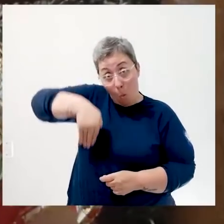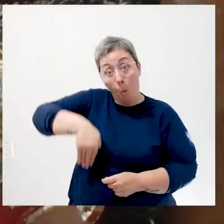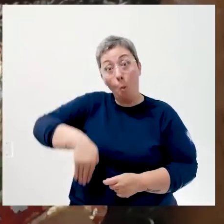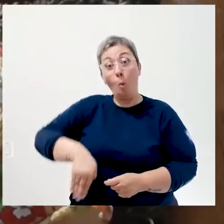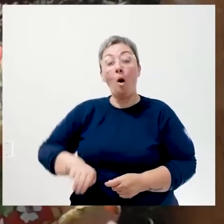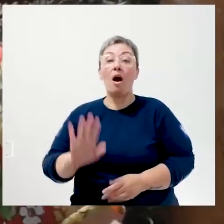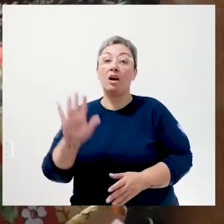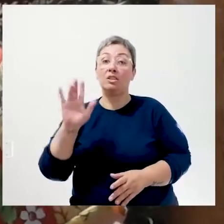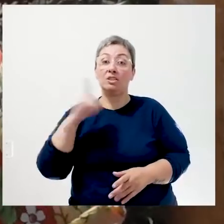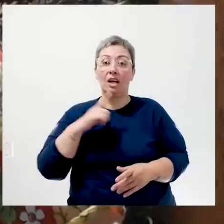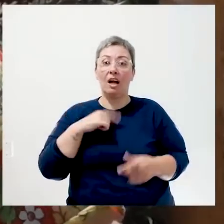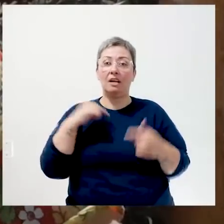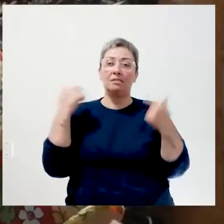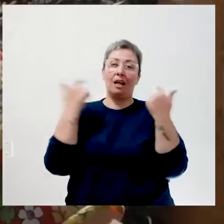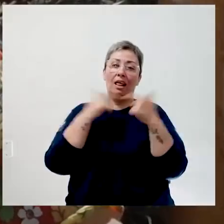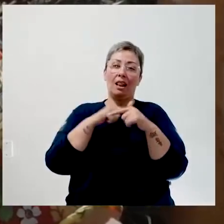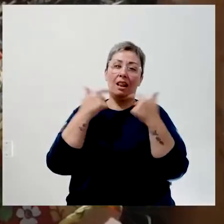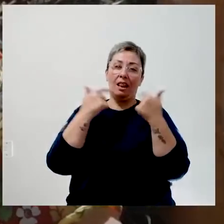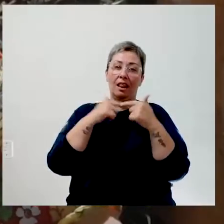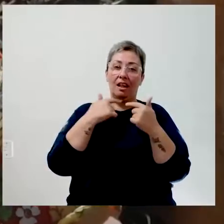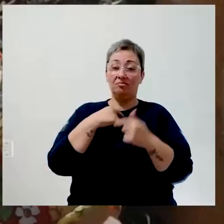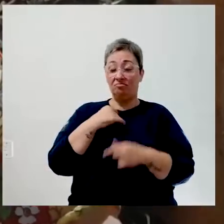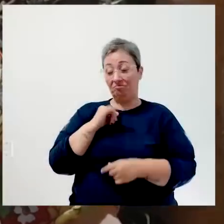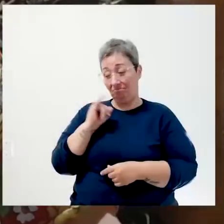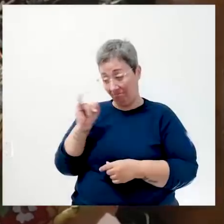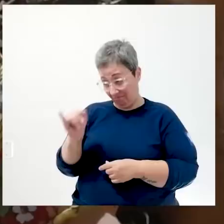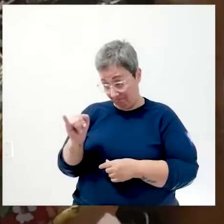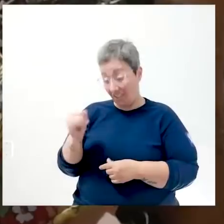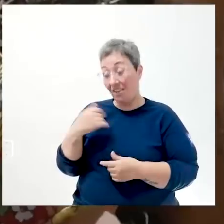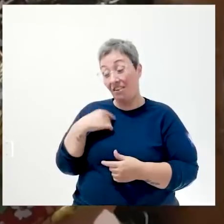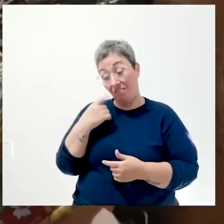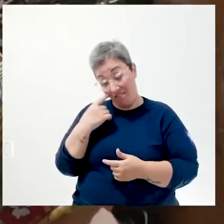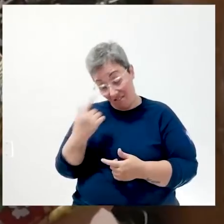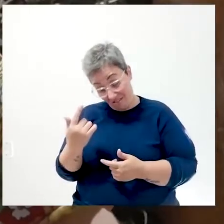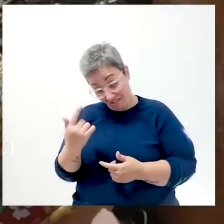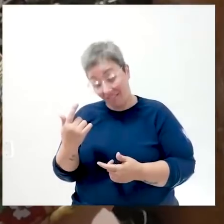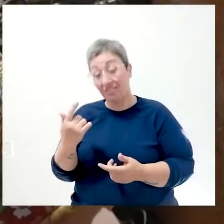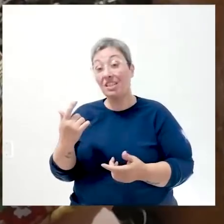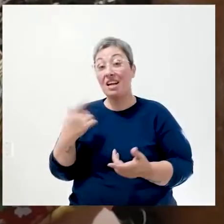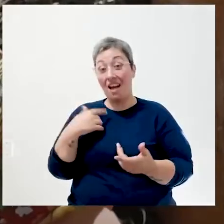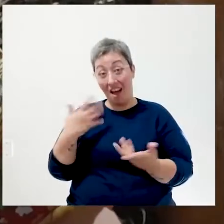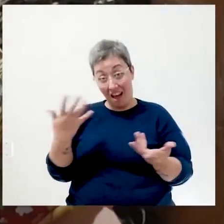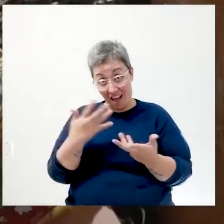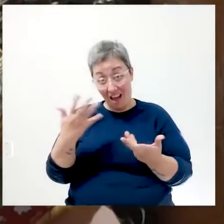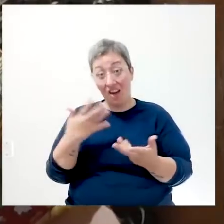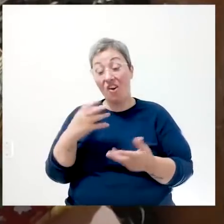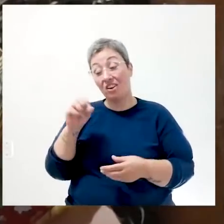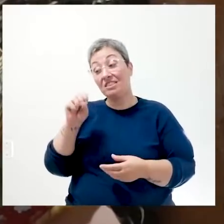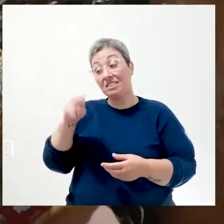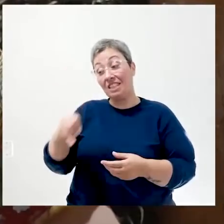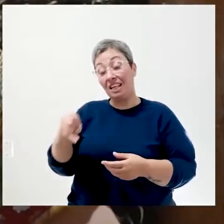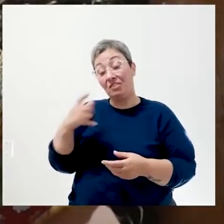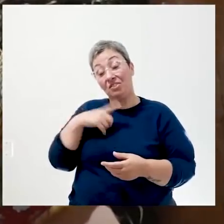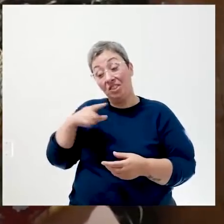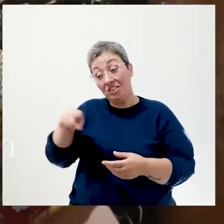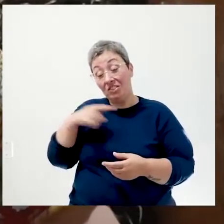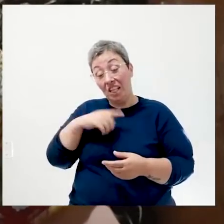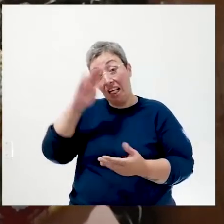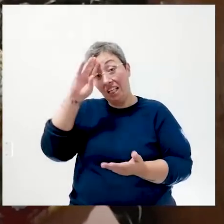tinha mergulhado nas águas, caíram na risada e disseram: homem, agora